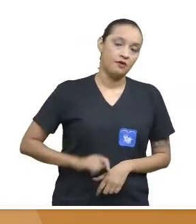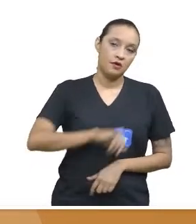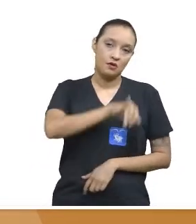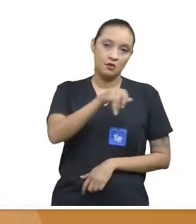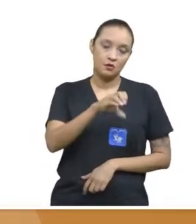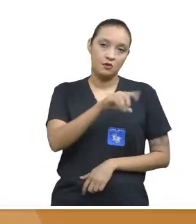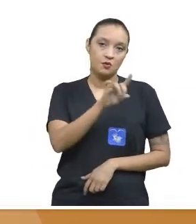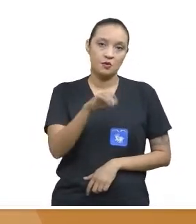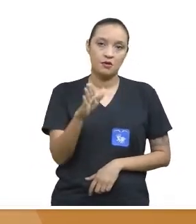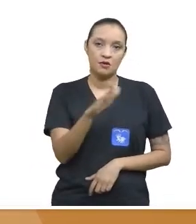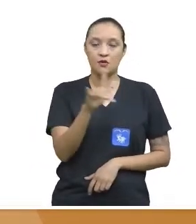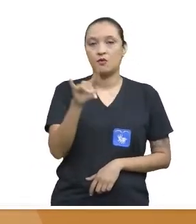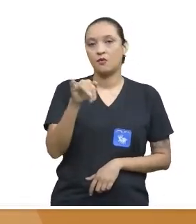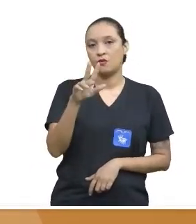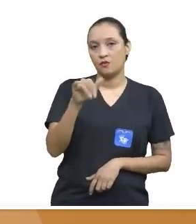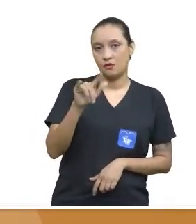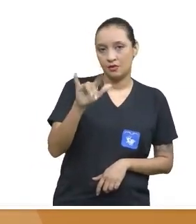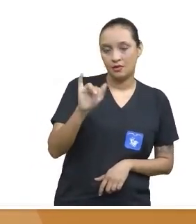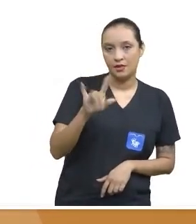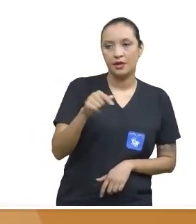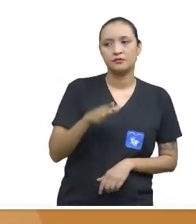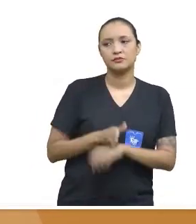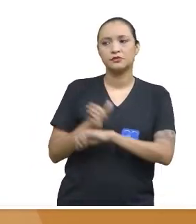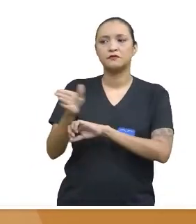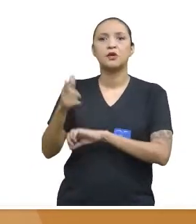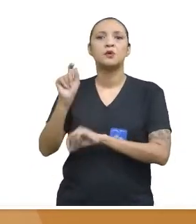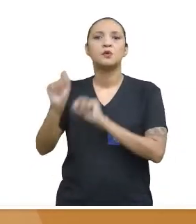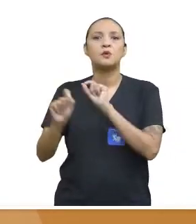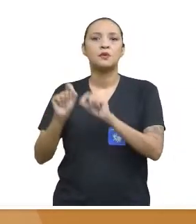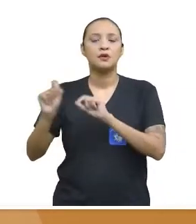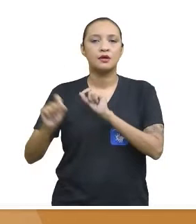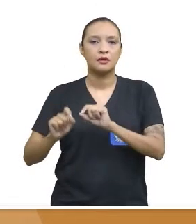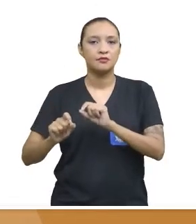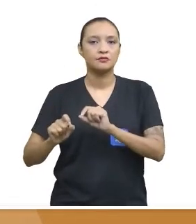conturbado também. Ele estava na China quando Jânio Quadros